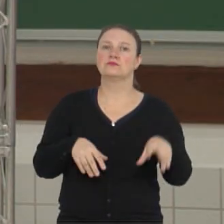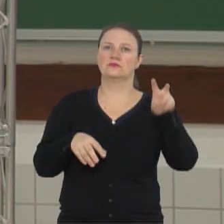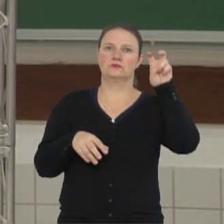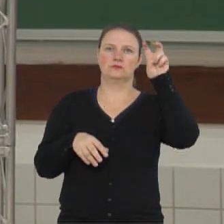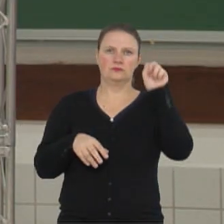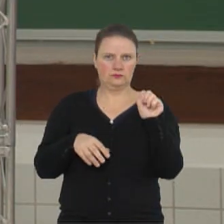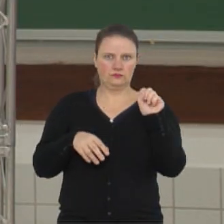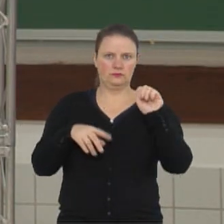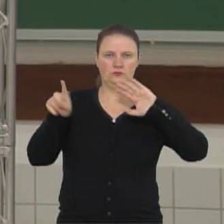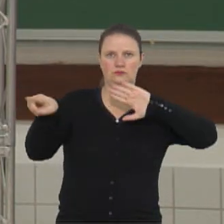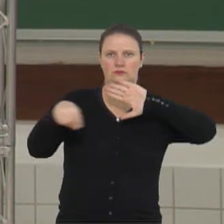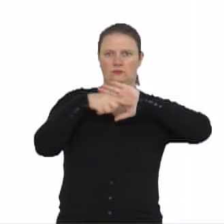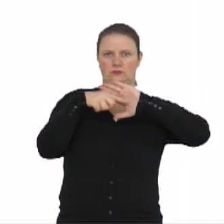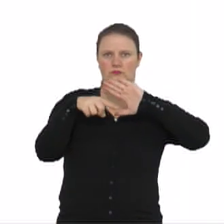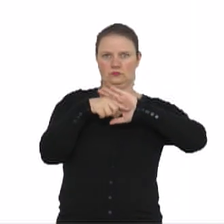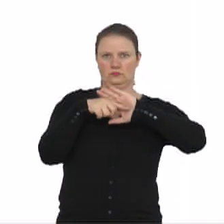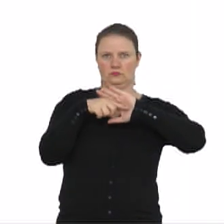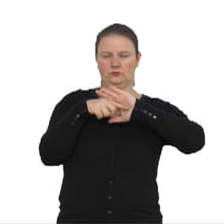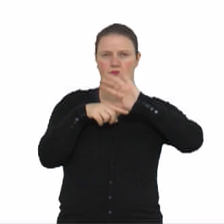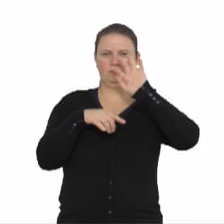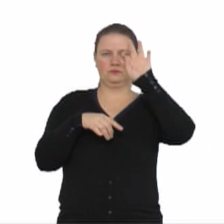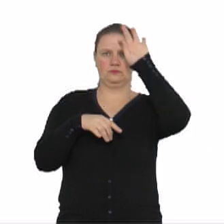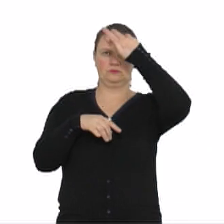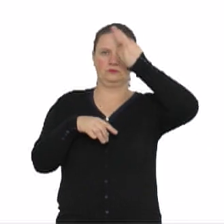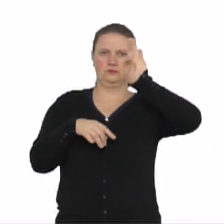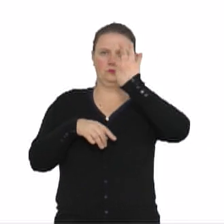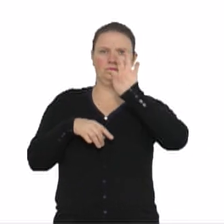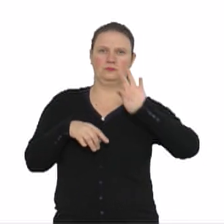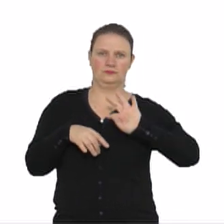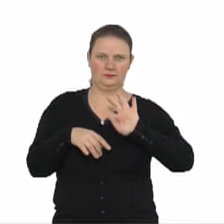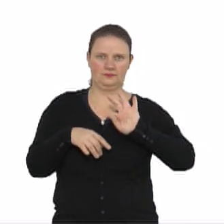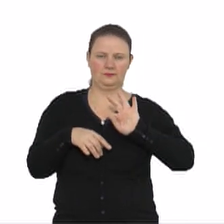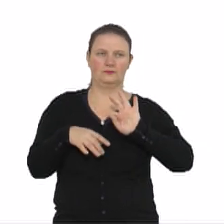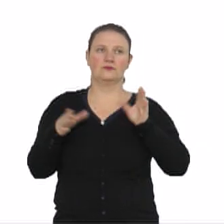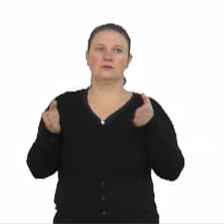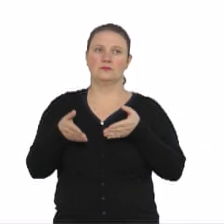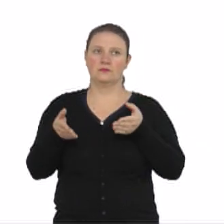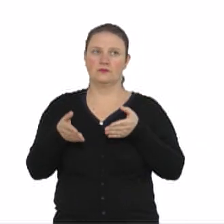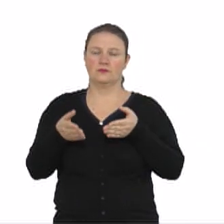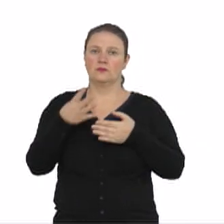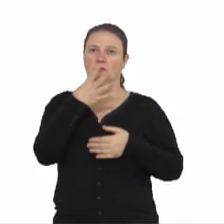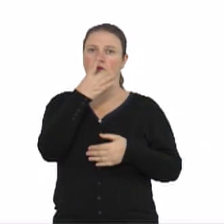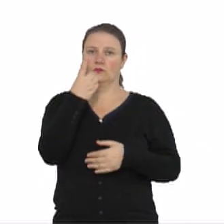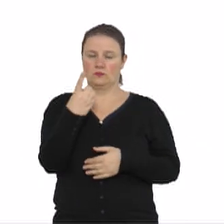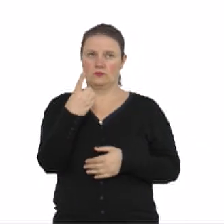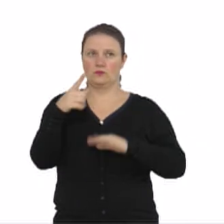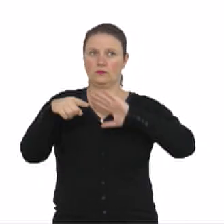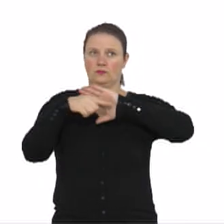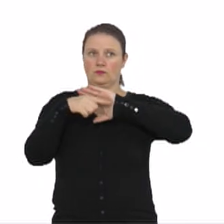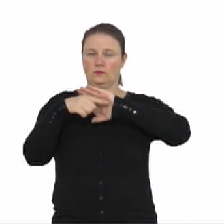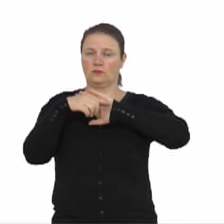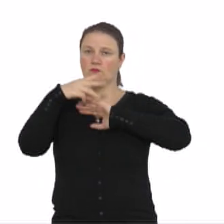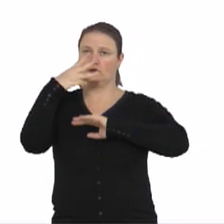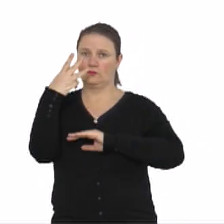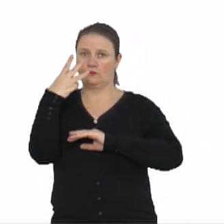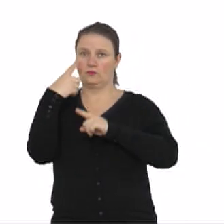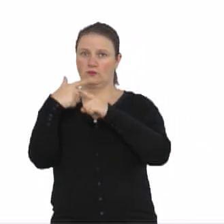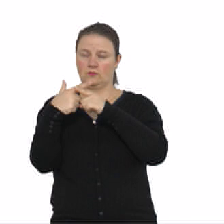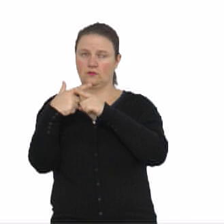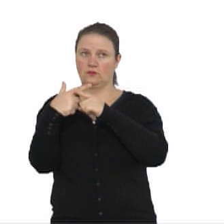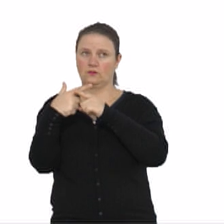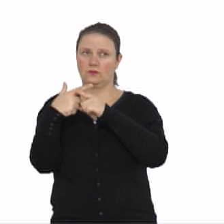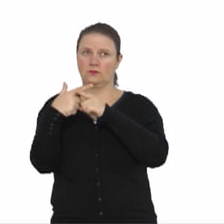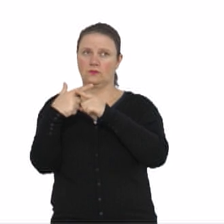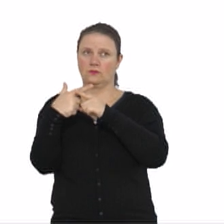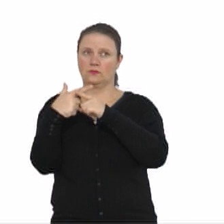50 menos, abre as chaves. Vamos lá. 41 menos 3 vezes o que